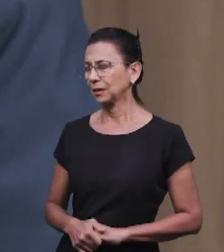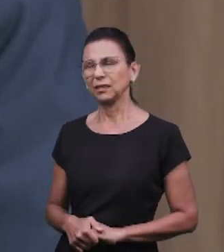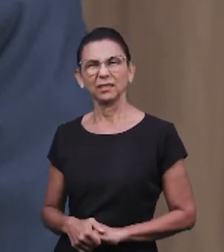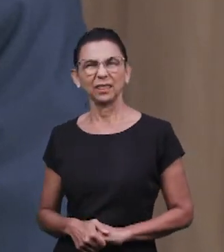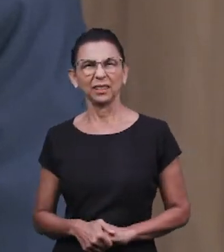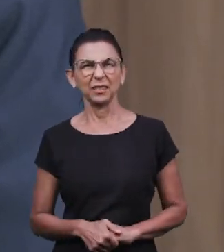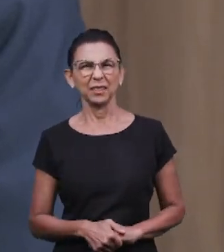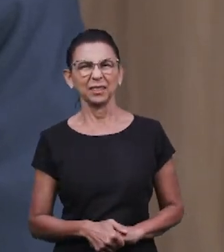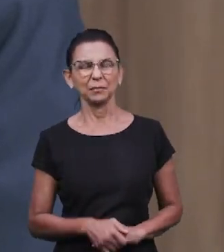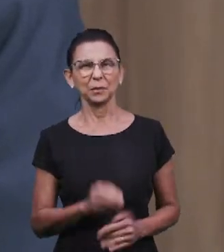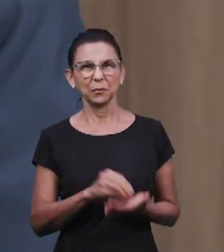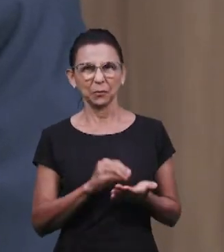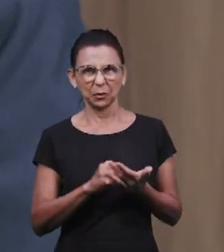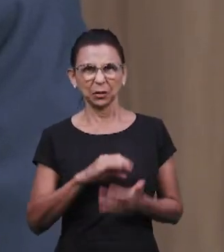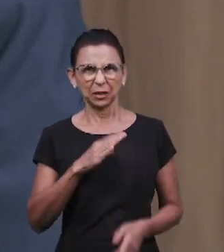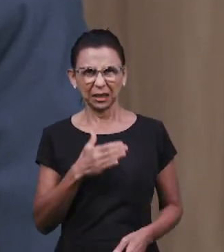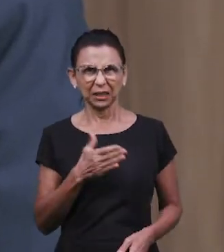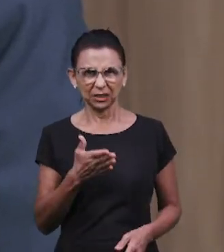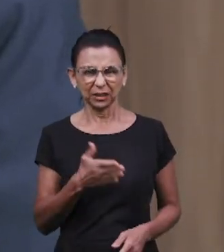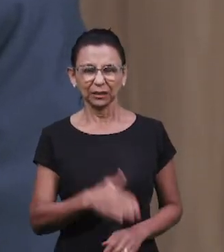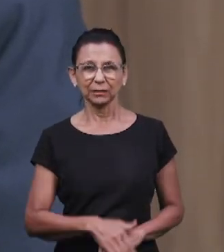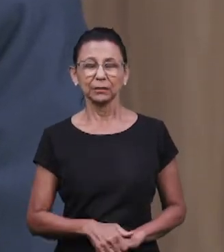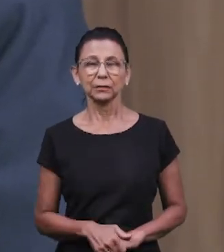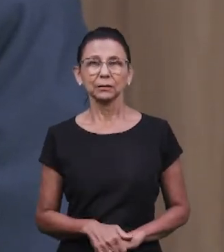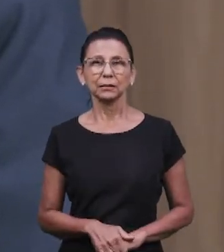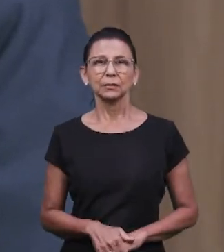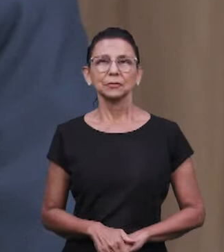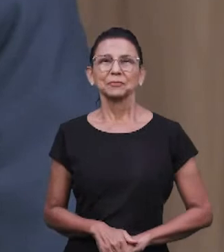filho não, porque é para valente mesmo.